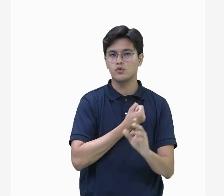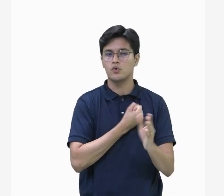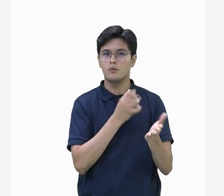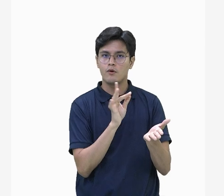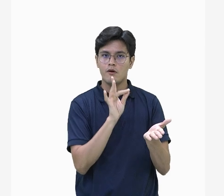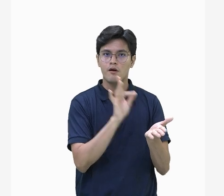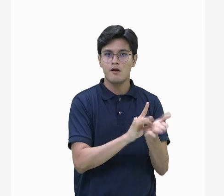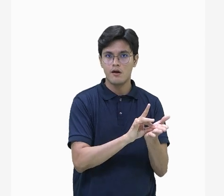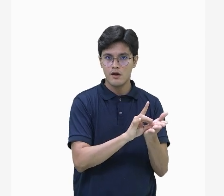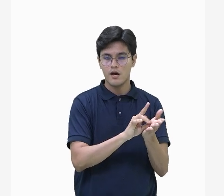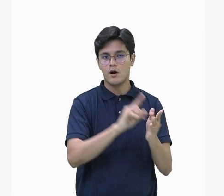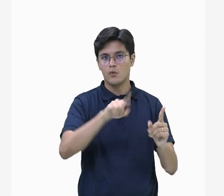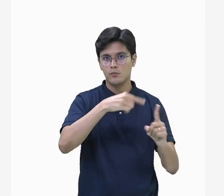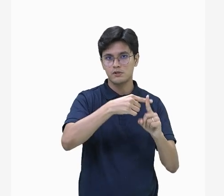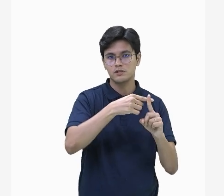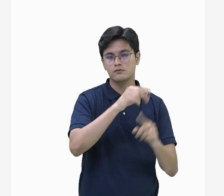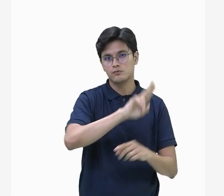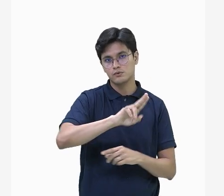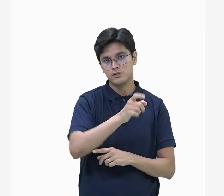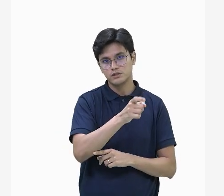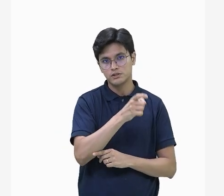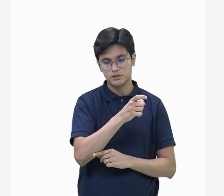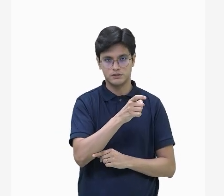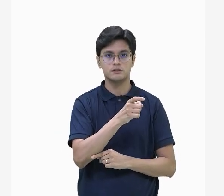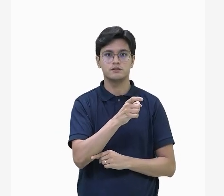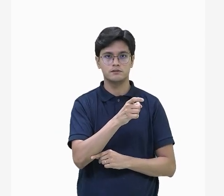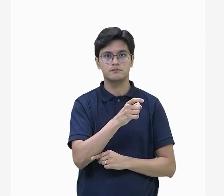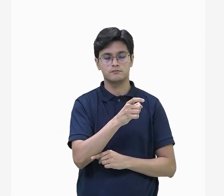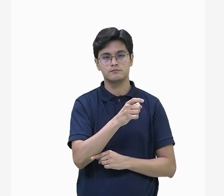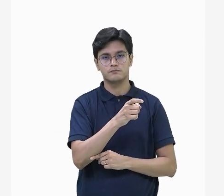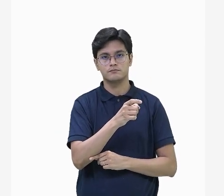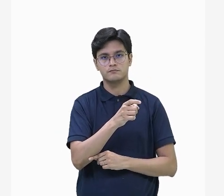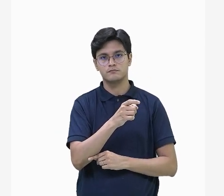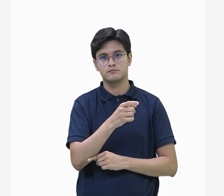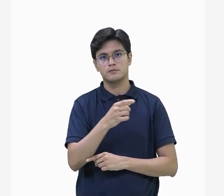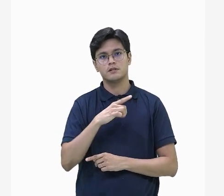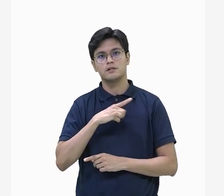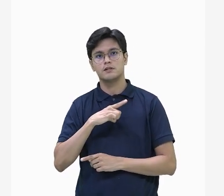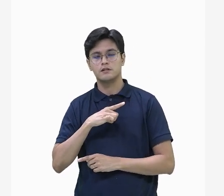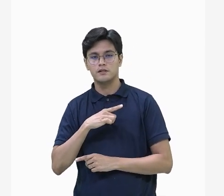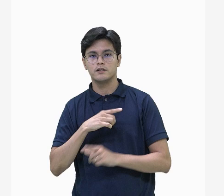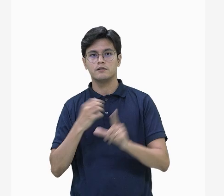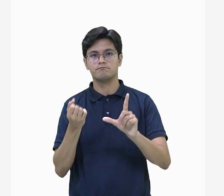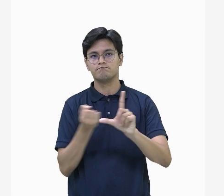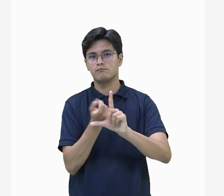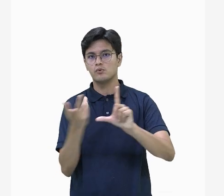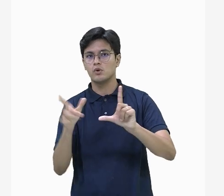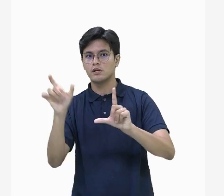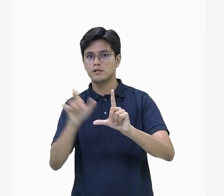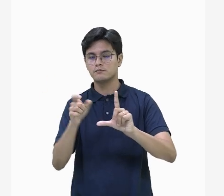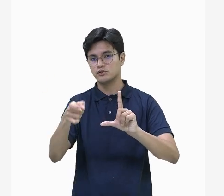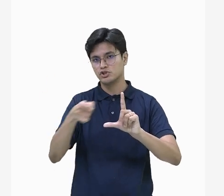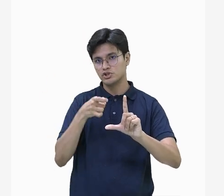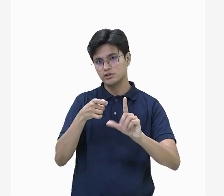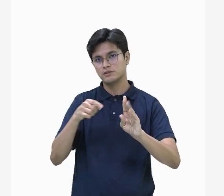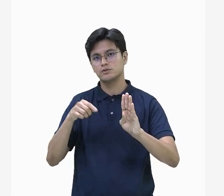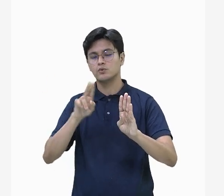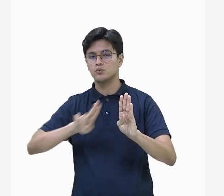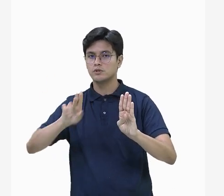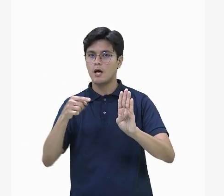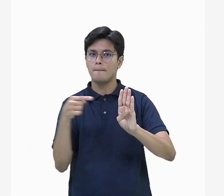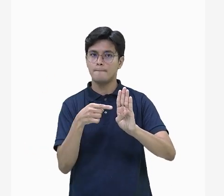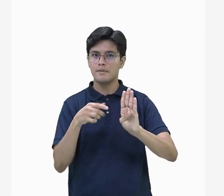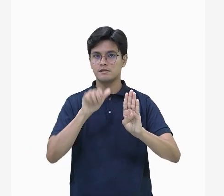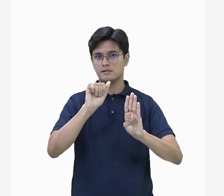real logaritmo de x na base A, chamado logaritmo de x na base A com A real positivo e